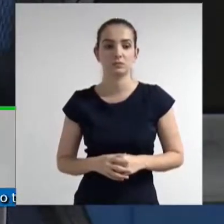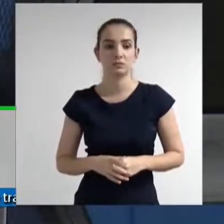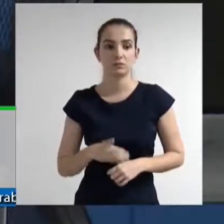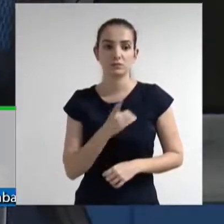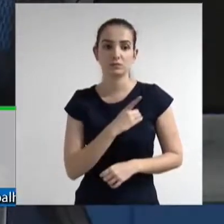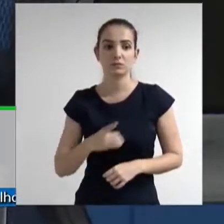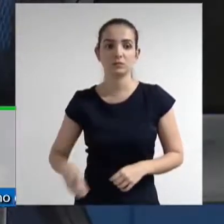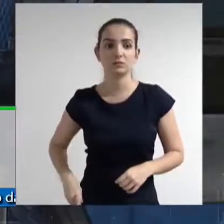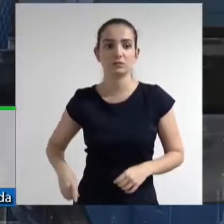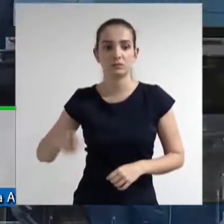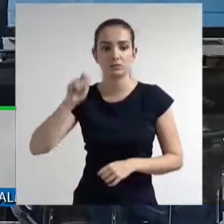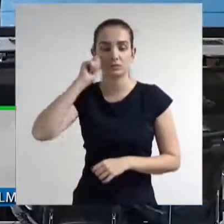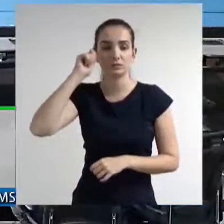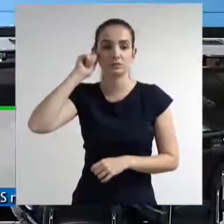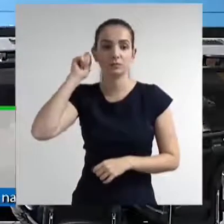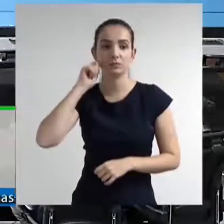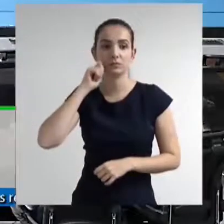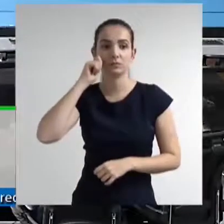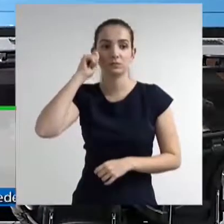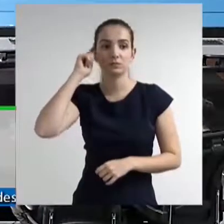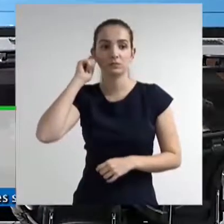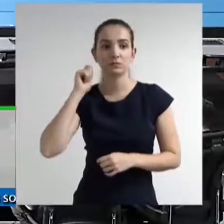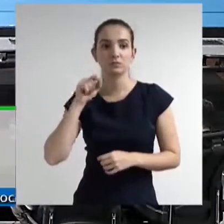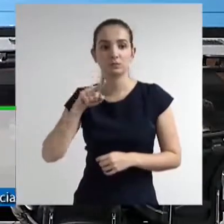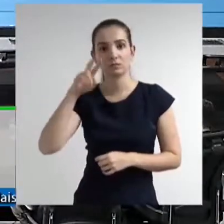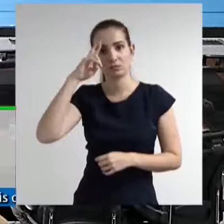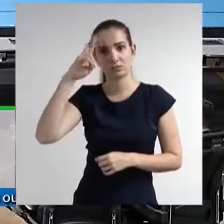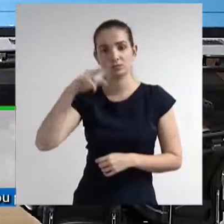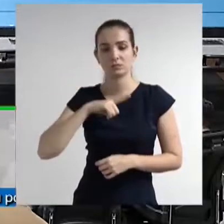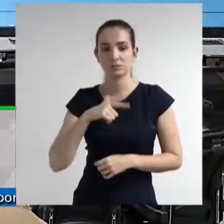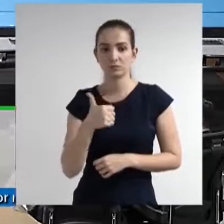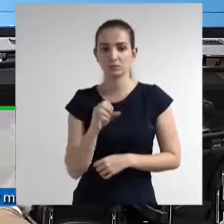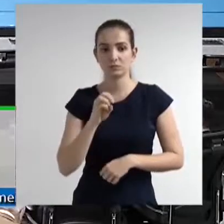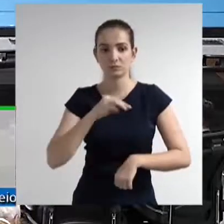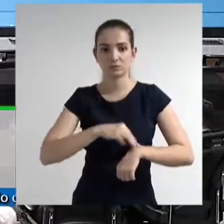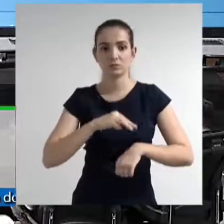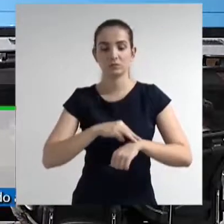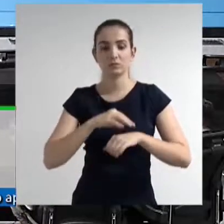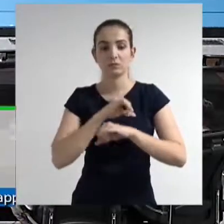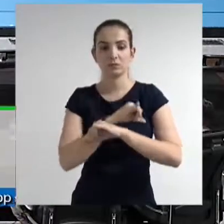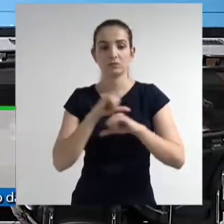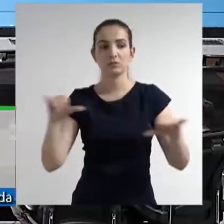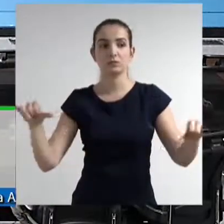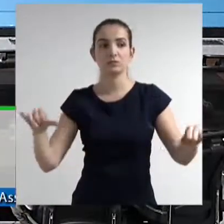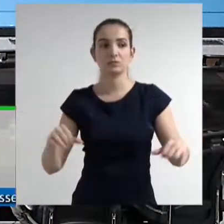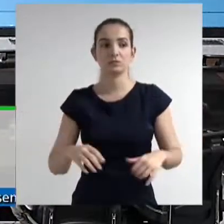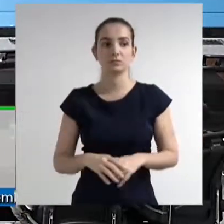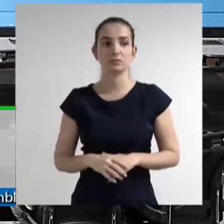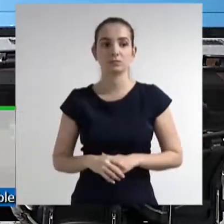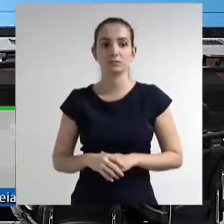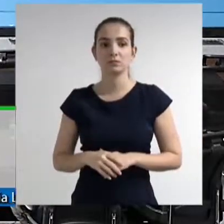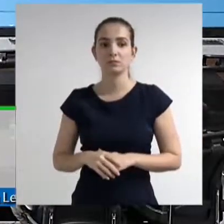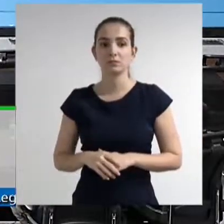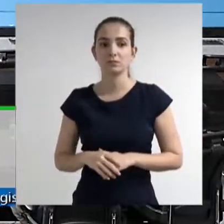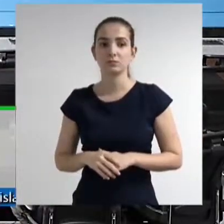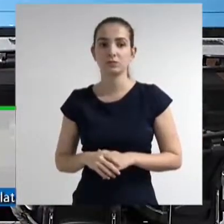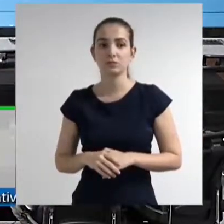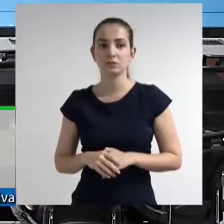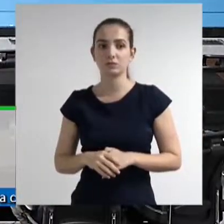deputado Amarildo Cruz. Vossa Excelência disporá de 10 minutos para o seu pronunciamento. Lamento muito, mas eu vou